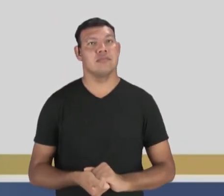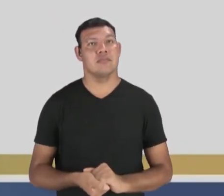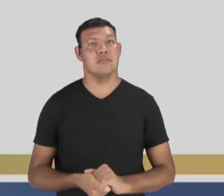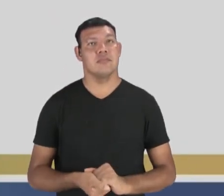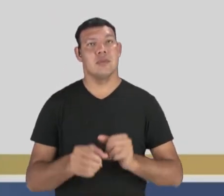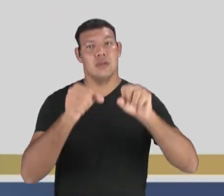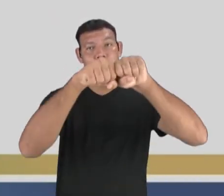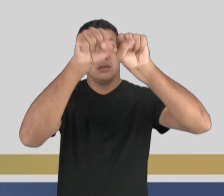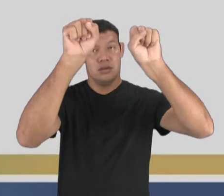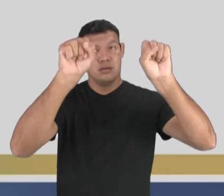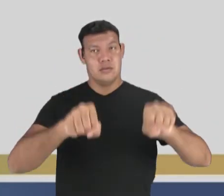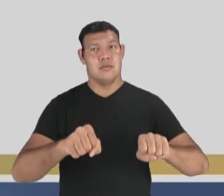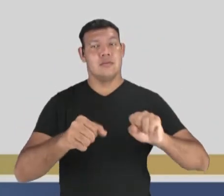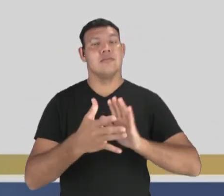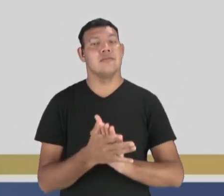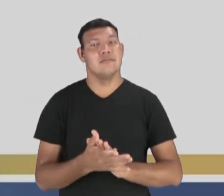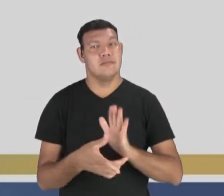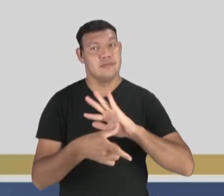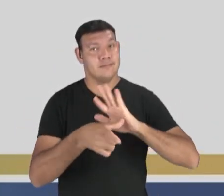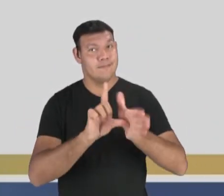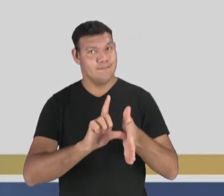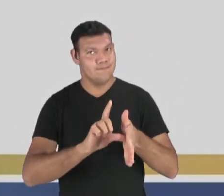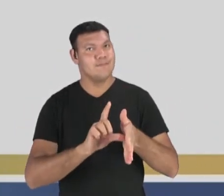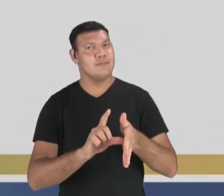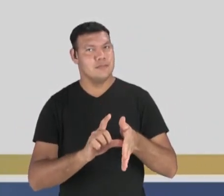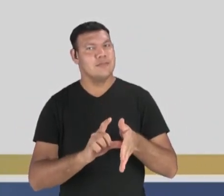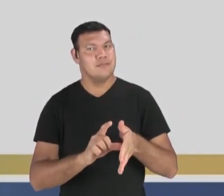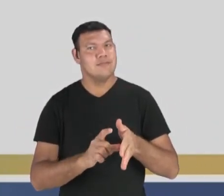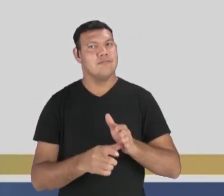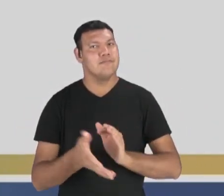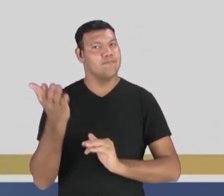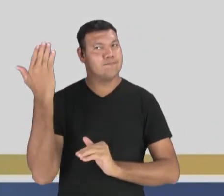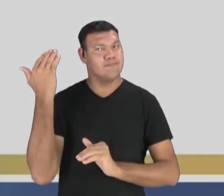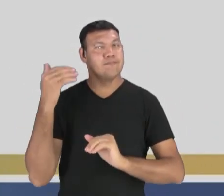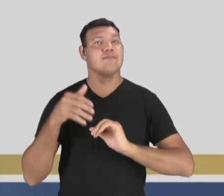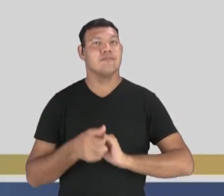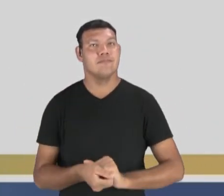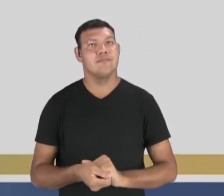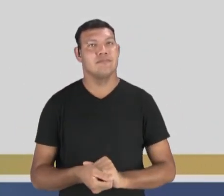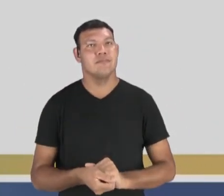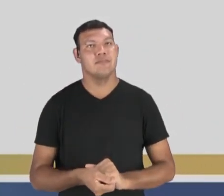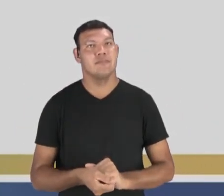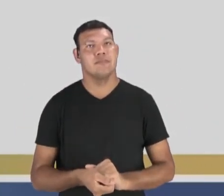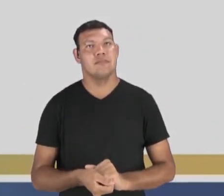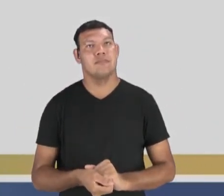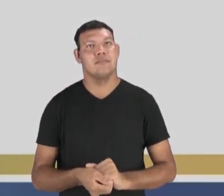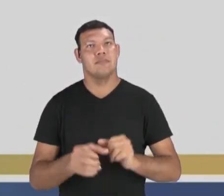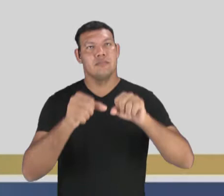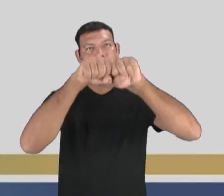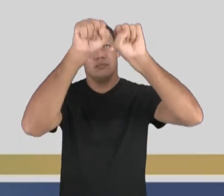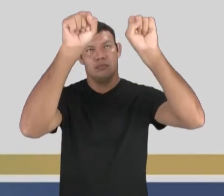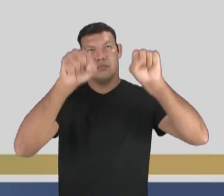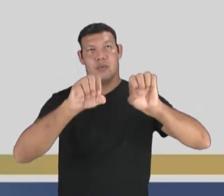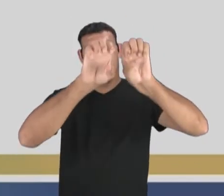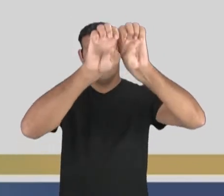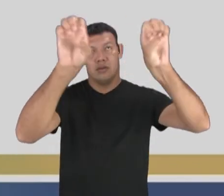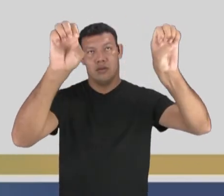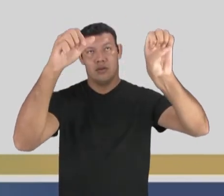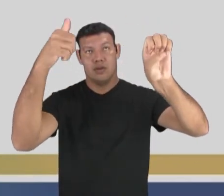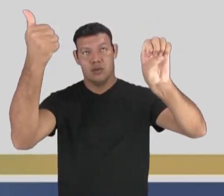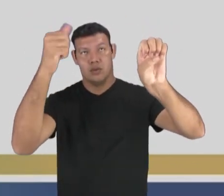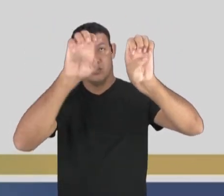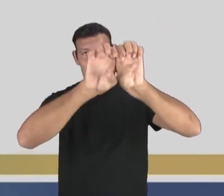Dado o sistema anterior, nós vamos utilizar o mesmo sistema. Essa terna menos 2, 3 e